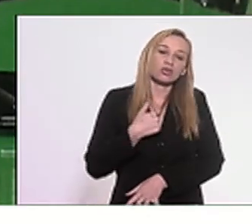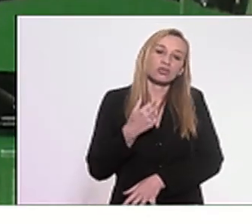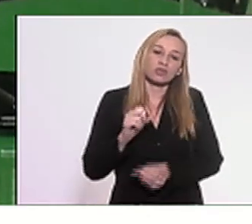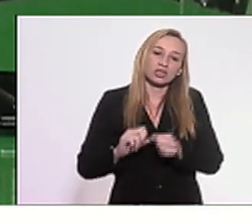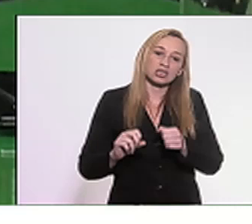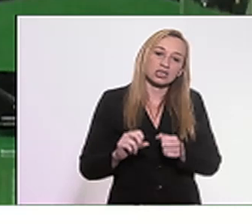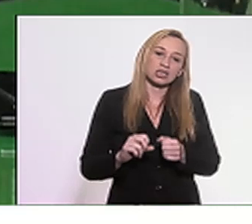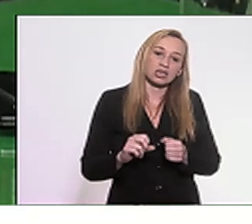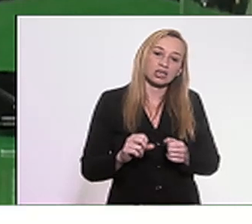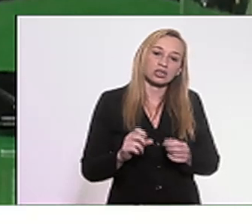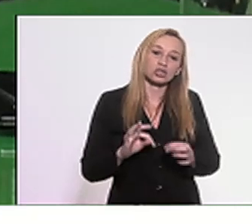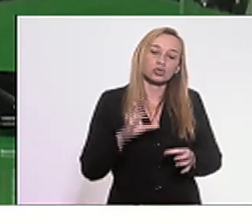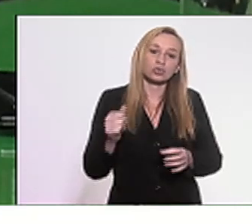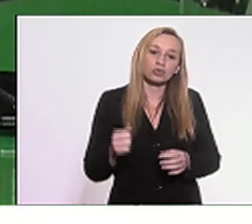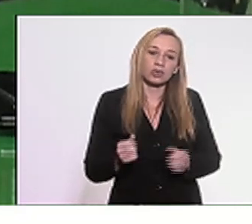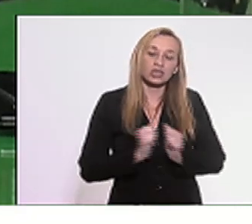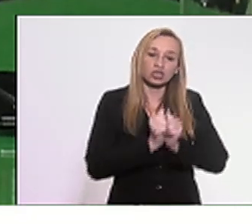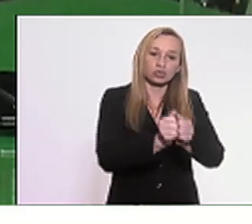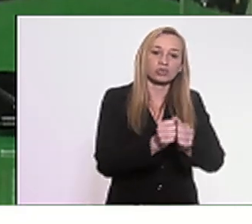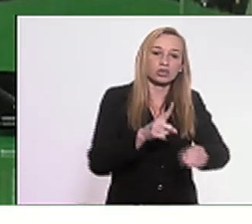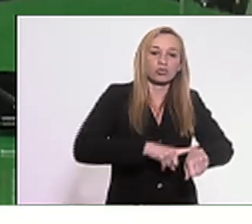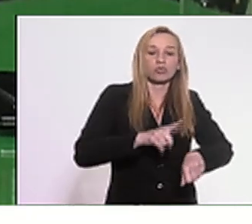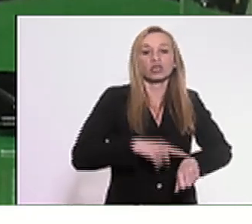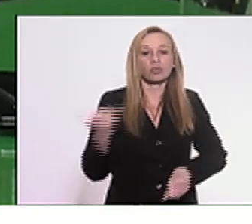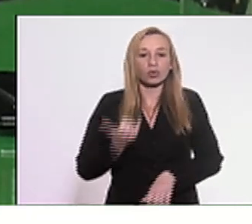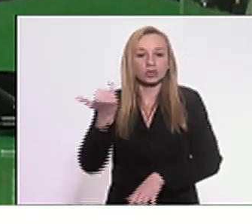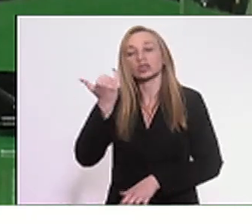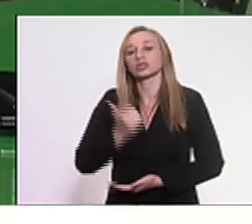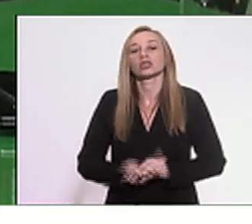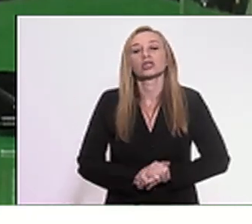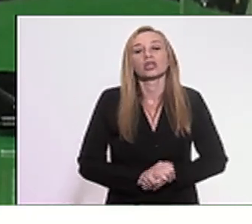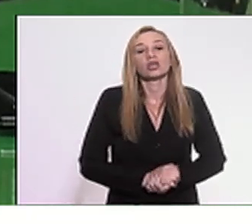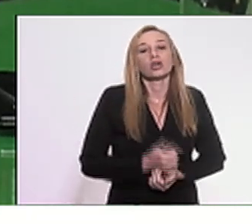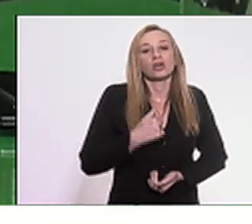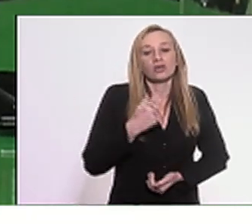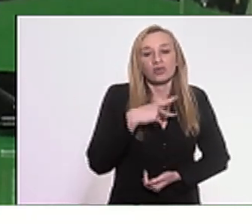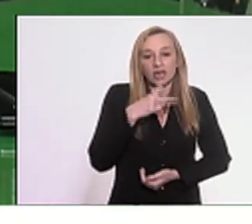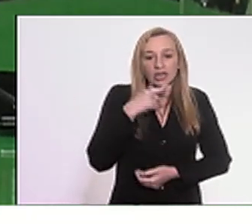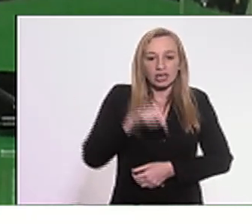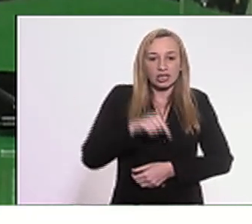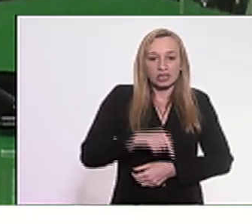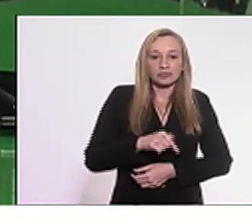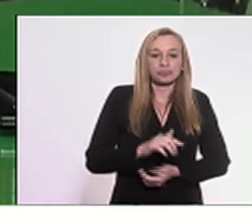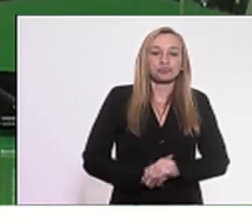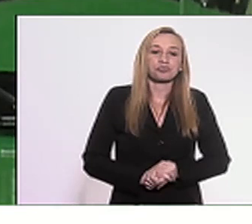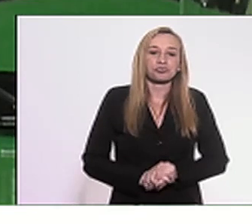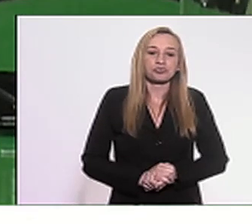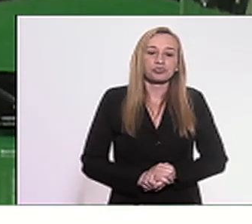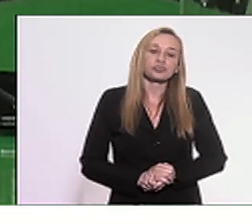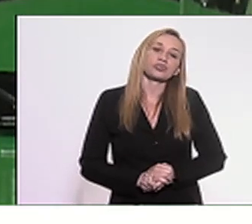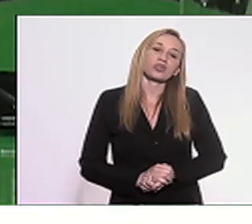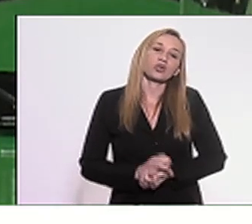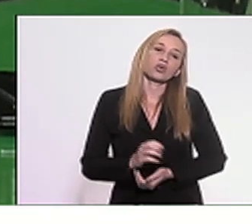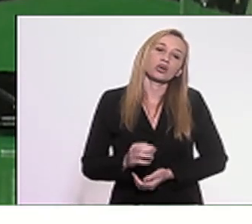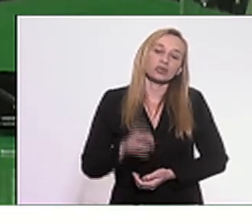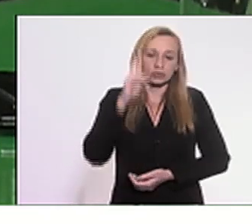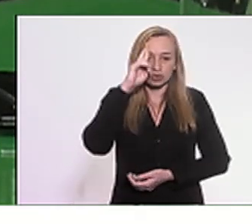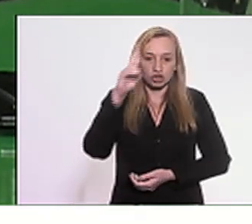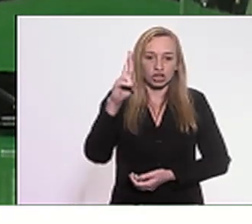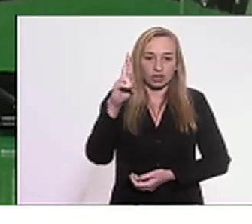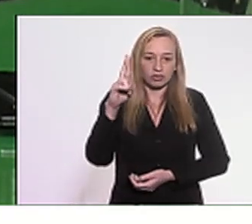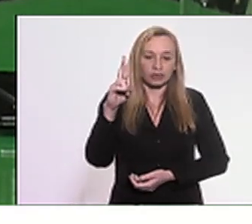junto com vocês para esse momento importante que eu, como eu disse aqui, o meu elogio ao comandante-geral da Polícia Militar, o